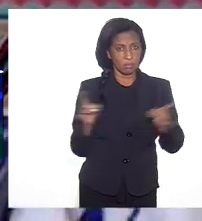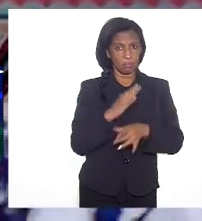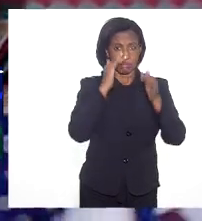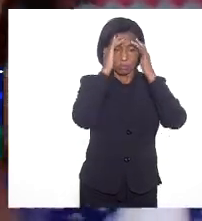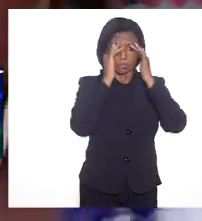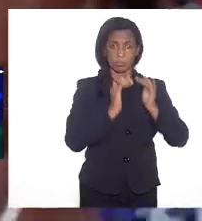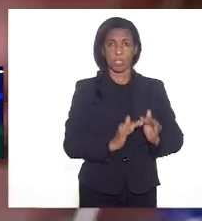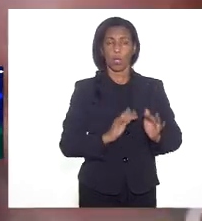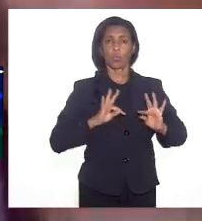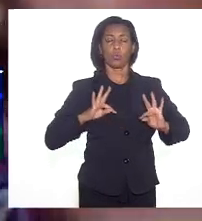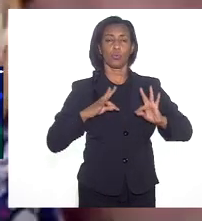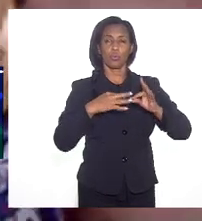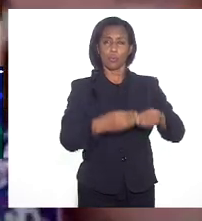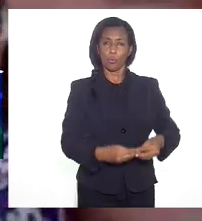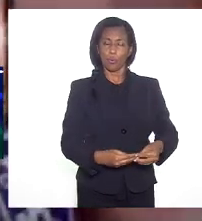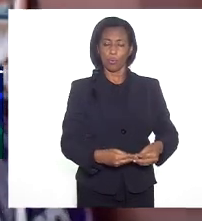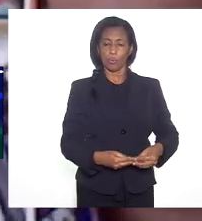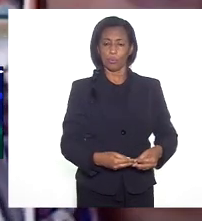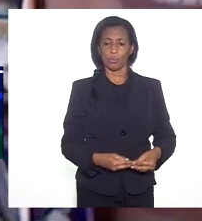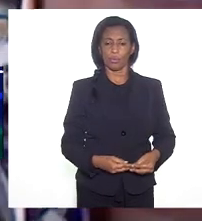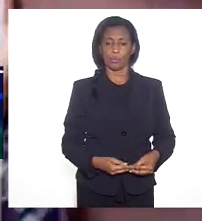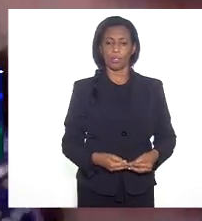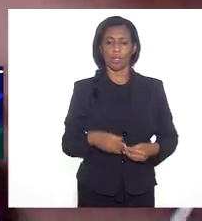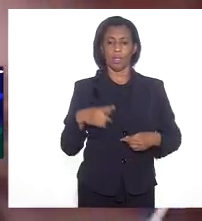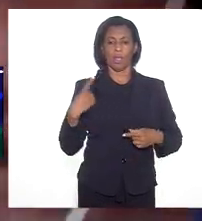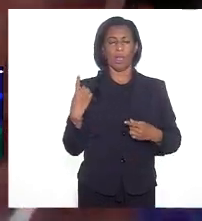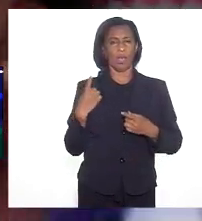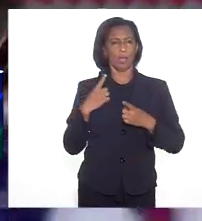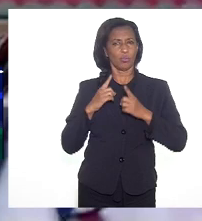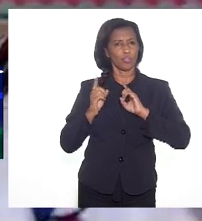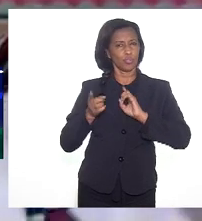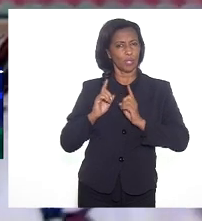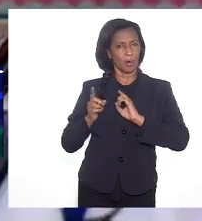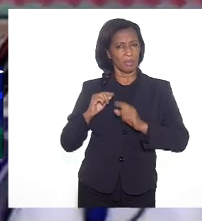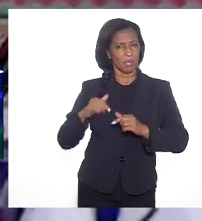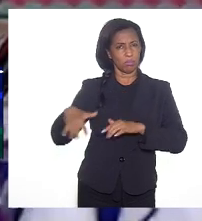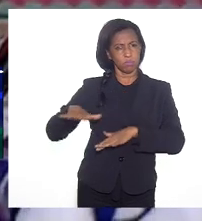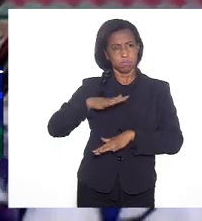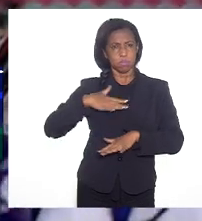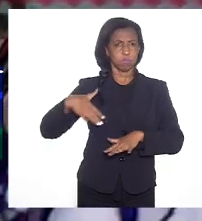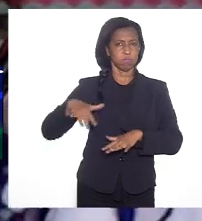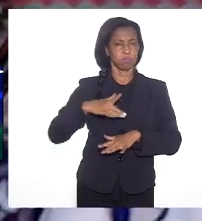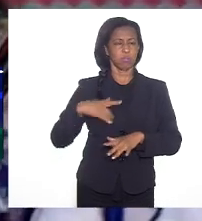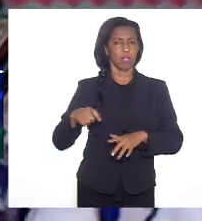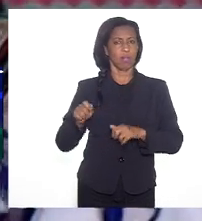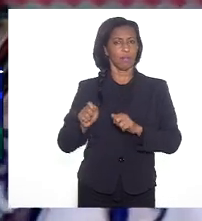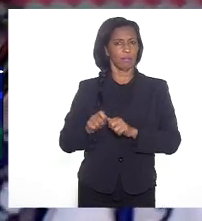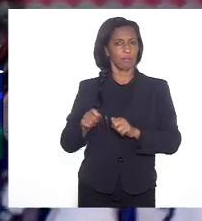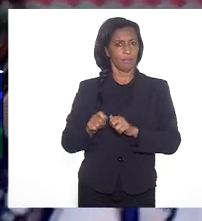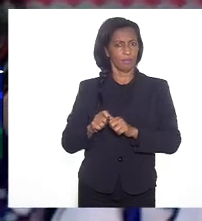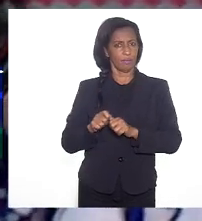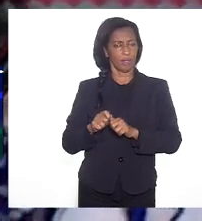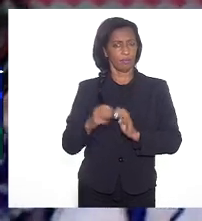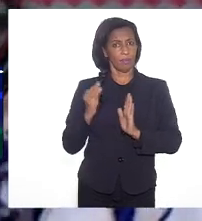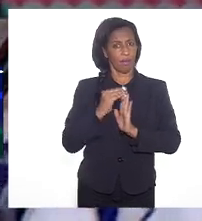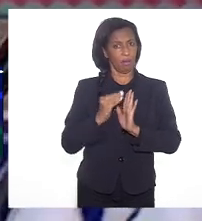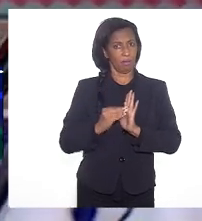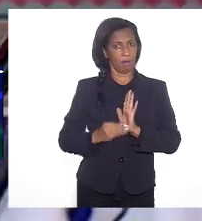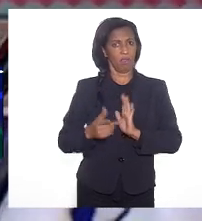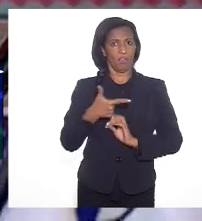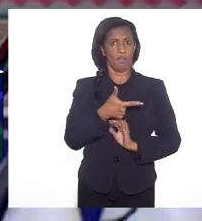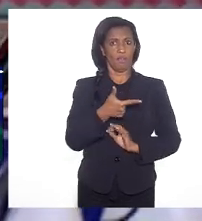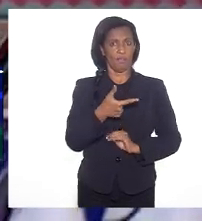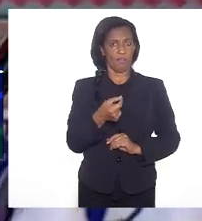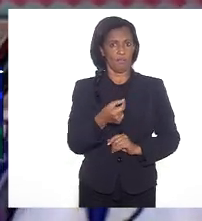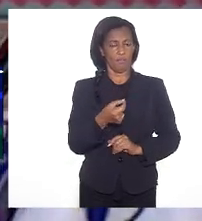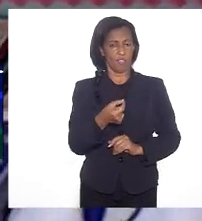toda a dinâmica da proposição da feita pela agenda 2020